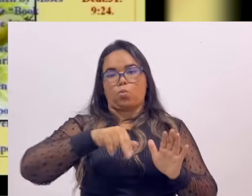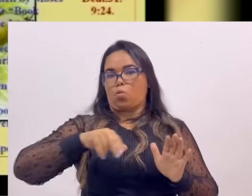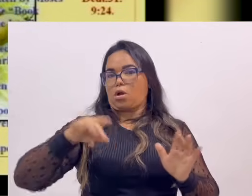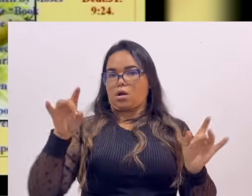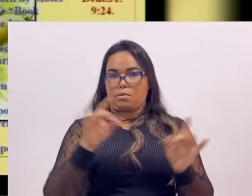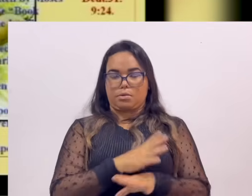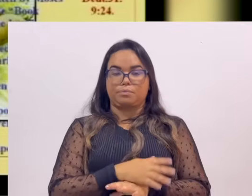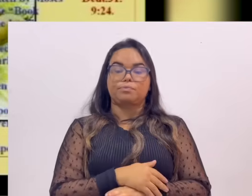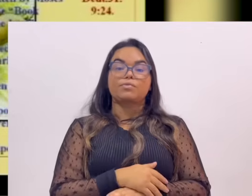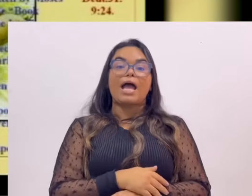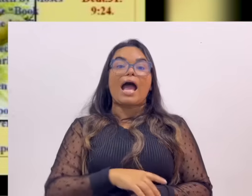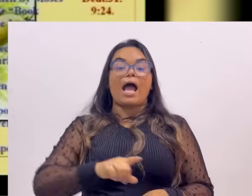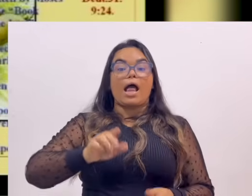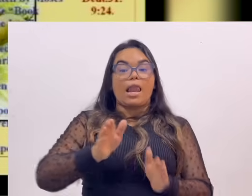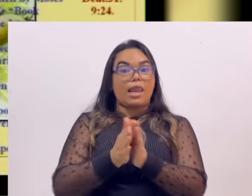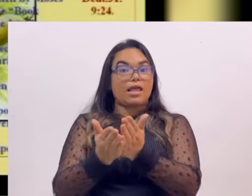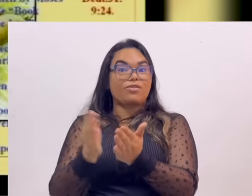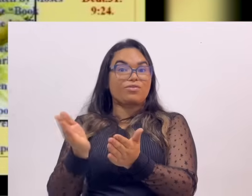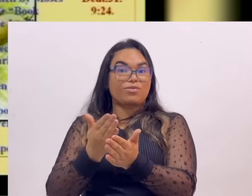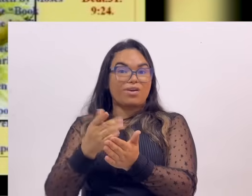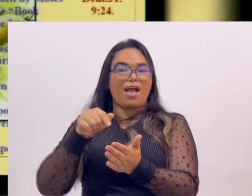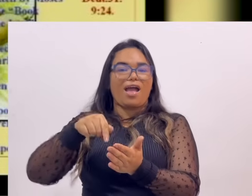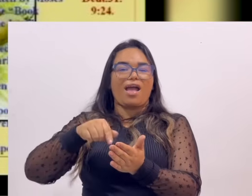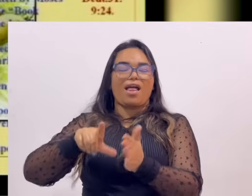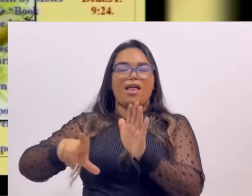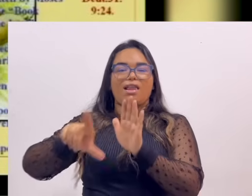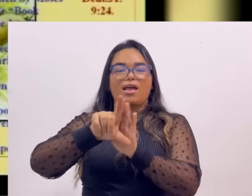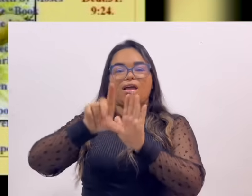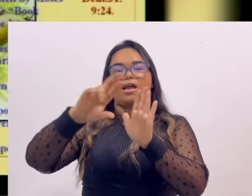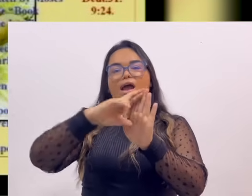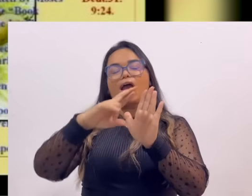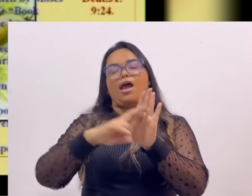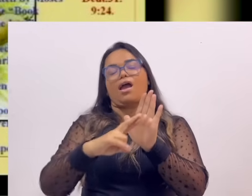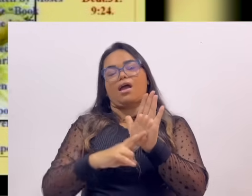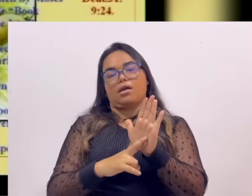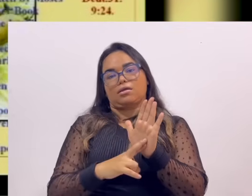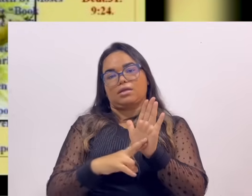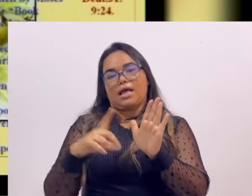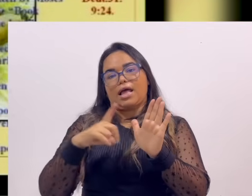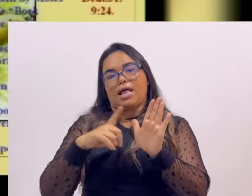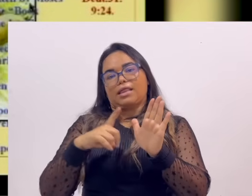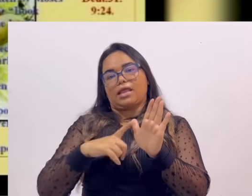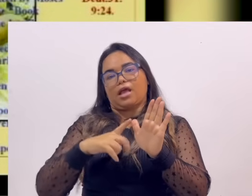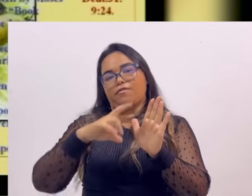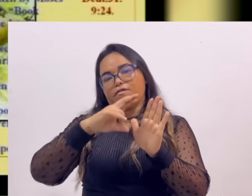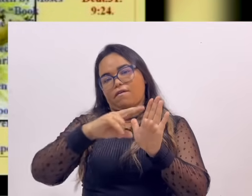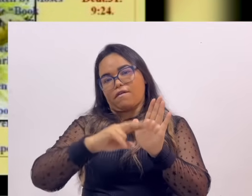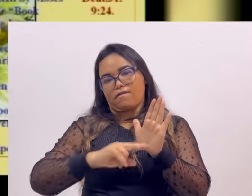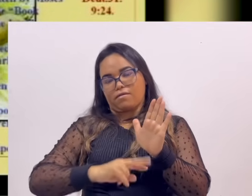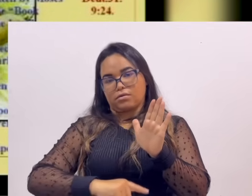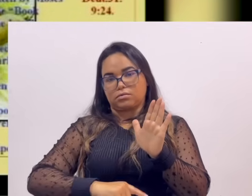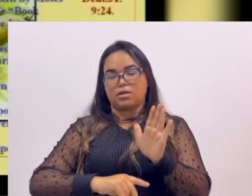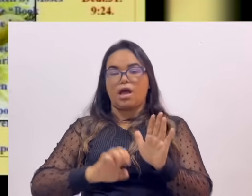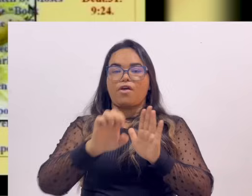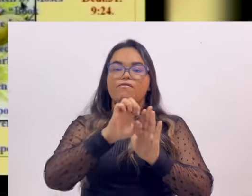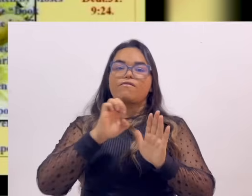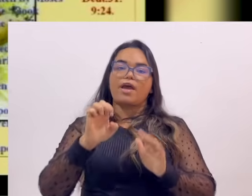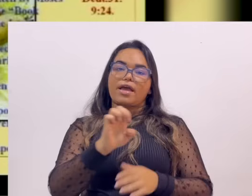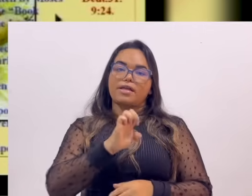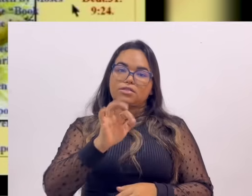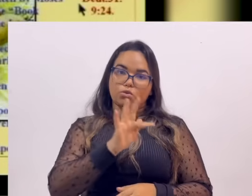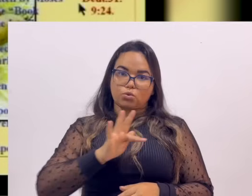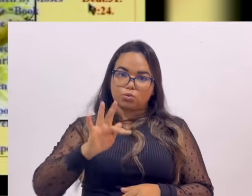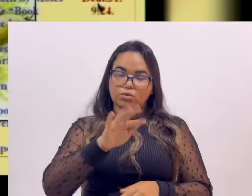uma olhada na lei cerimonial. Ela é chamada de lei dos mandamentos que contém as ordenanças. Efésios 2,